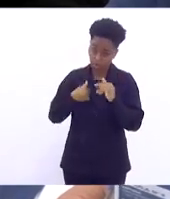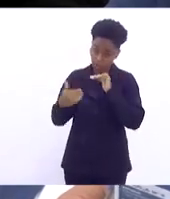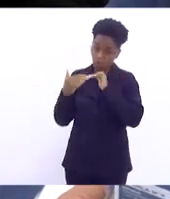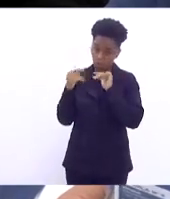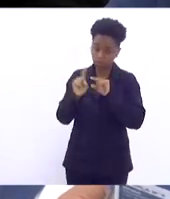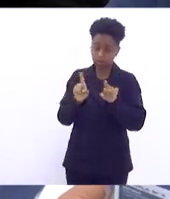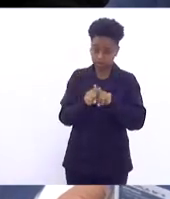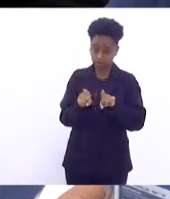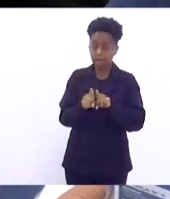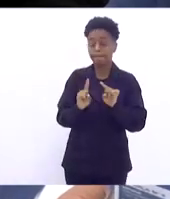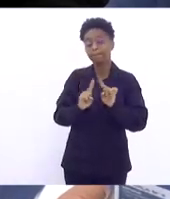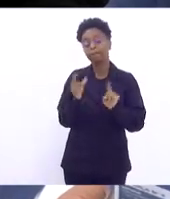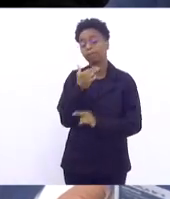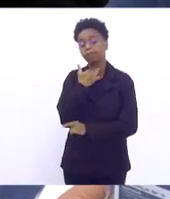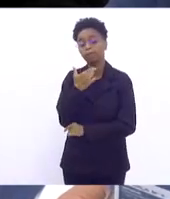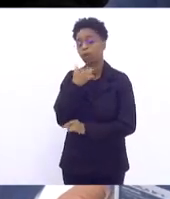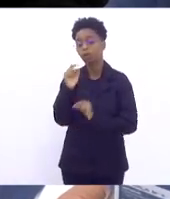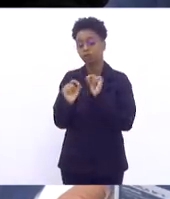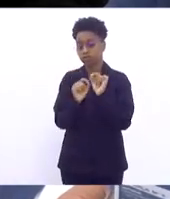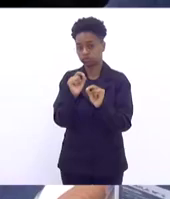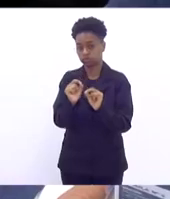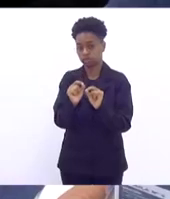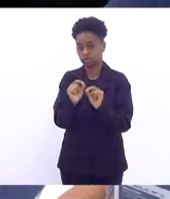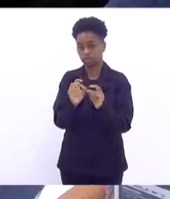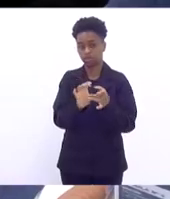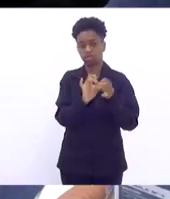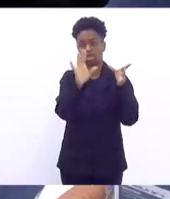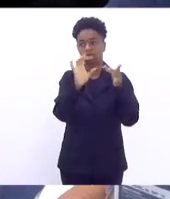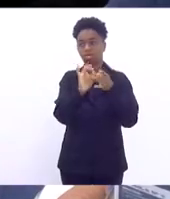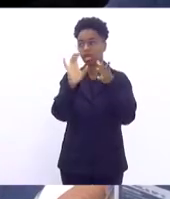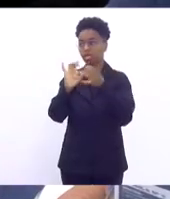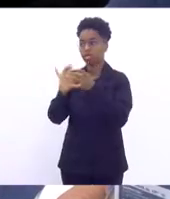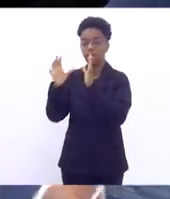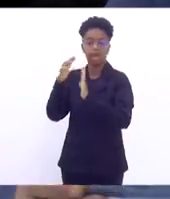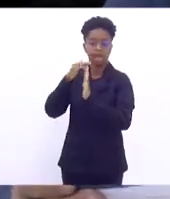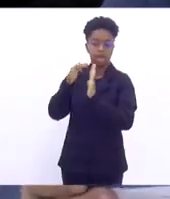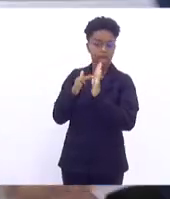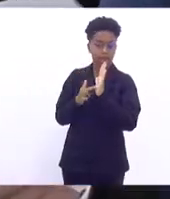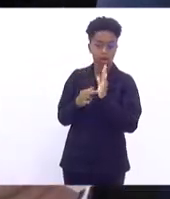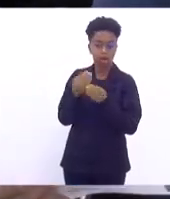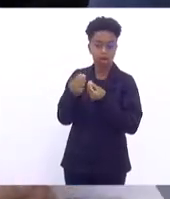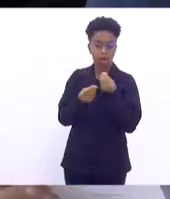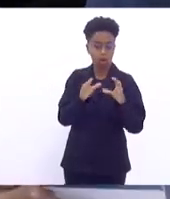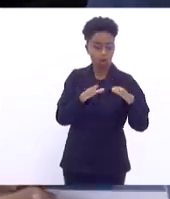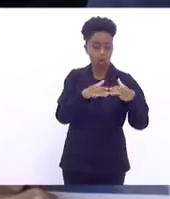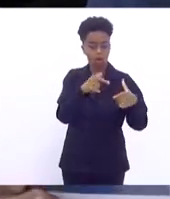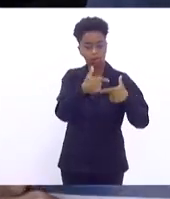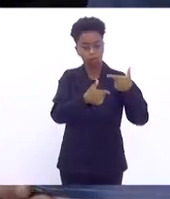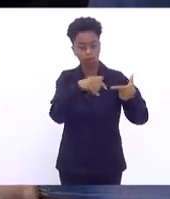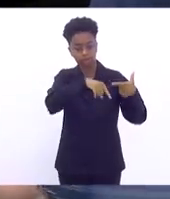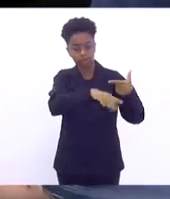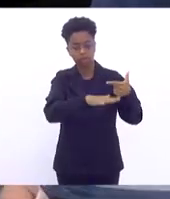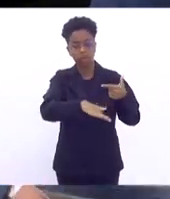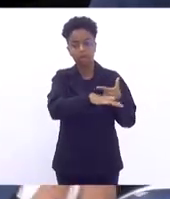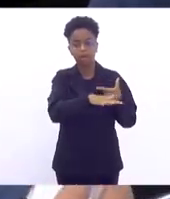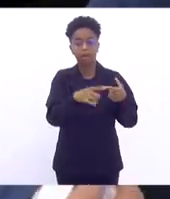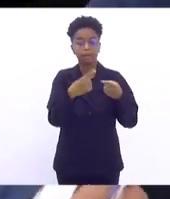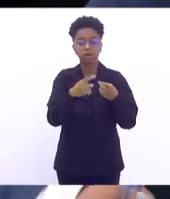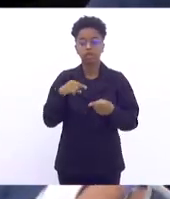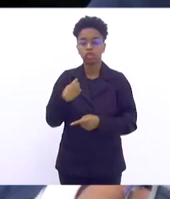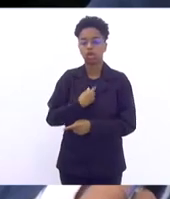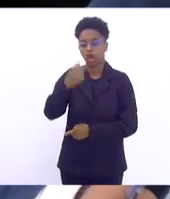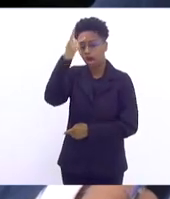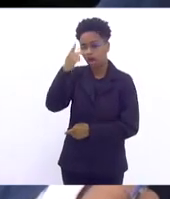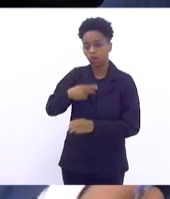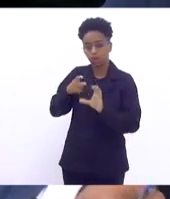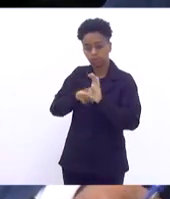também o que a gente não pode deixar Expresso ao regulamentar a frente parlamentar é que a nossa autonomia enquanto deputados e